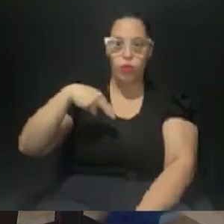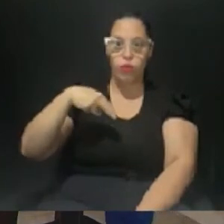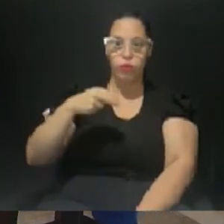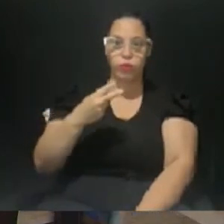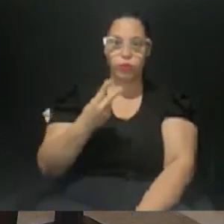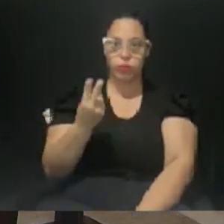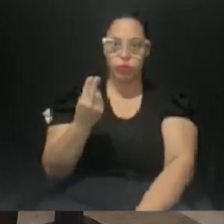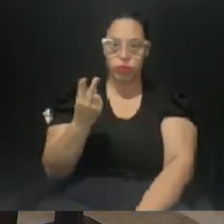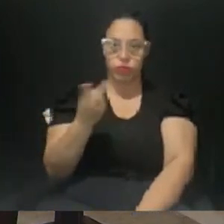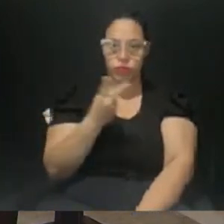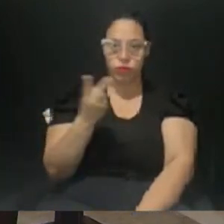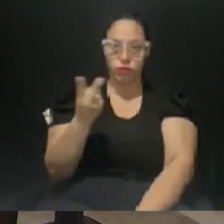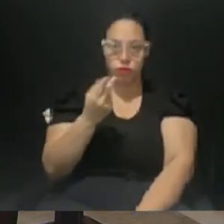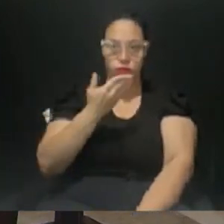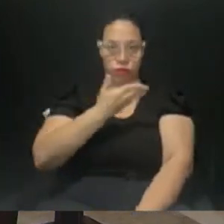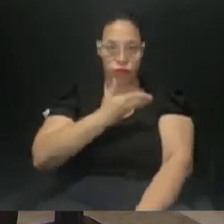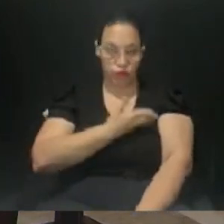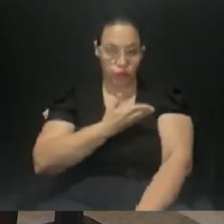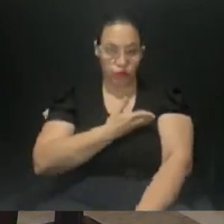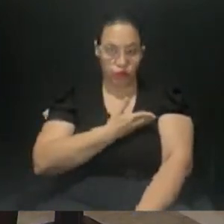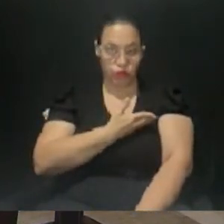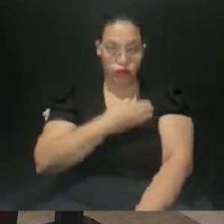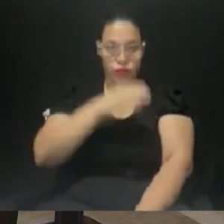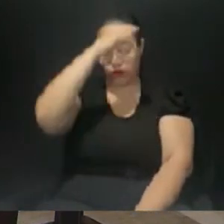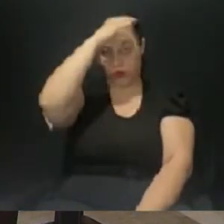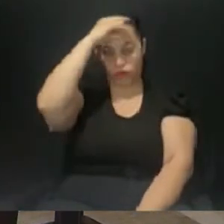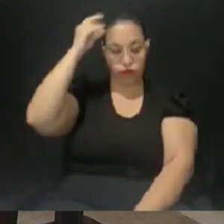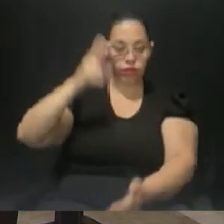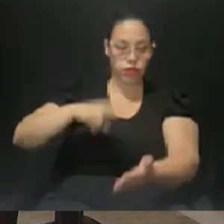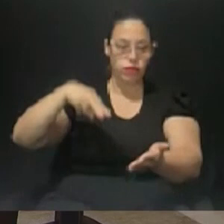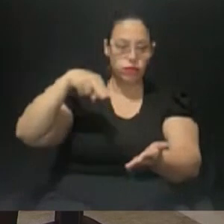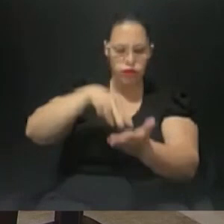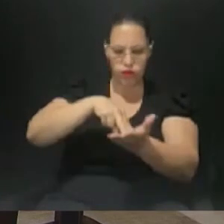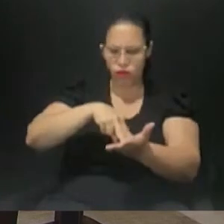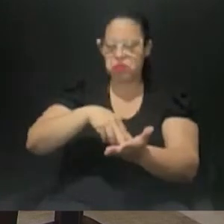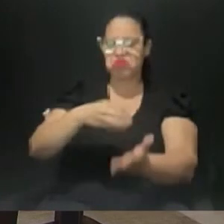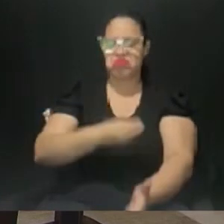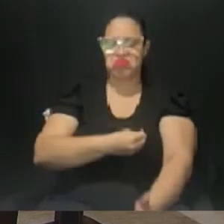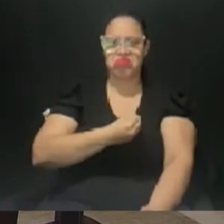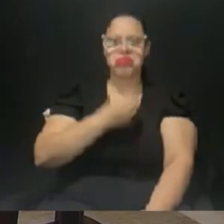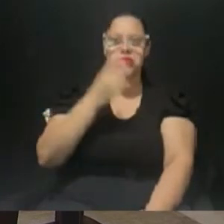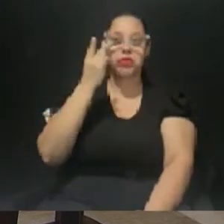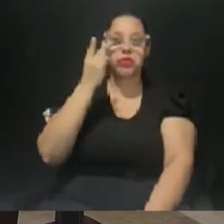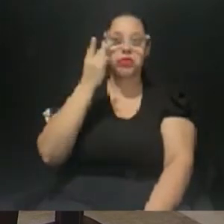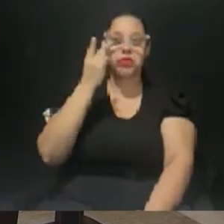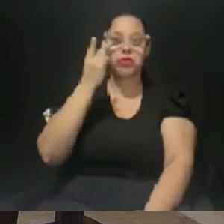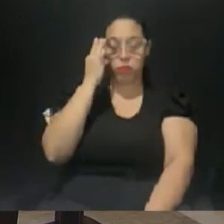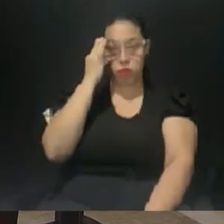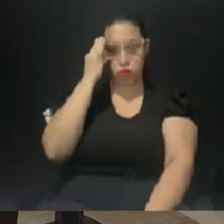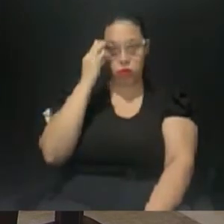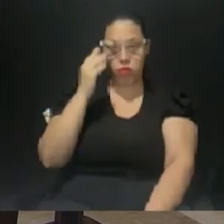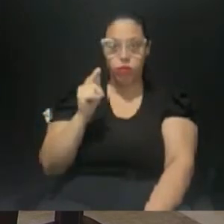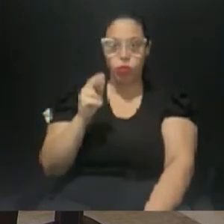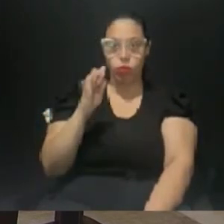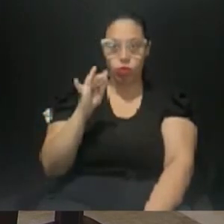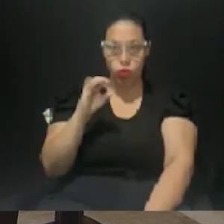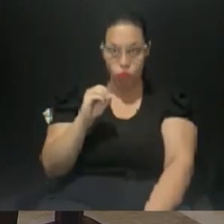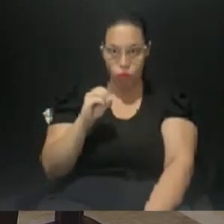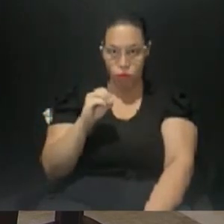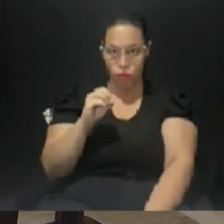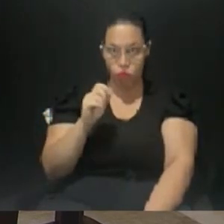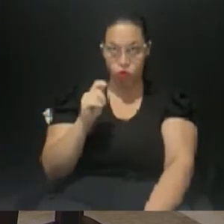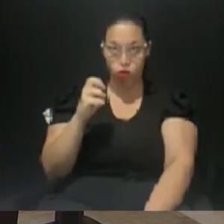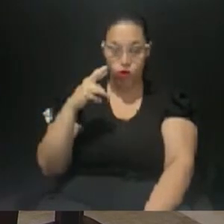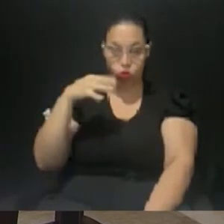clientes assíduos, que fizeram questão de registrar esse momento. Monga, Gordo, é